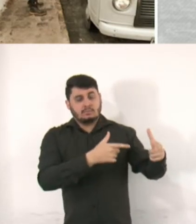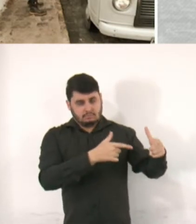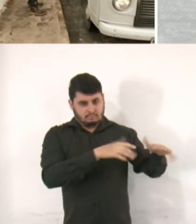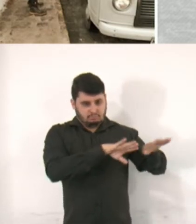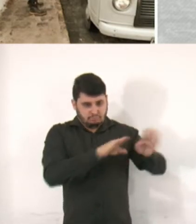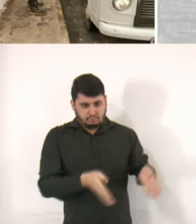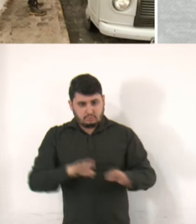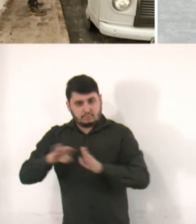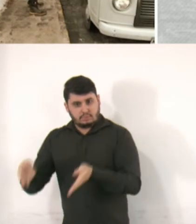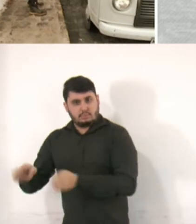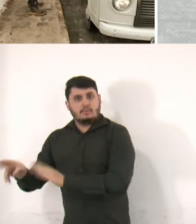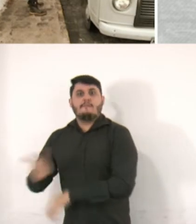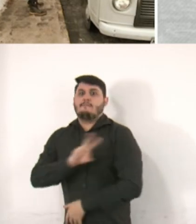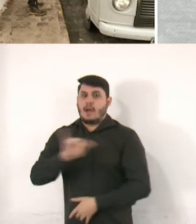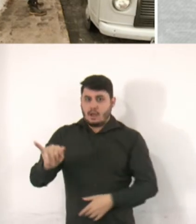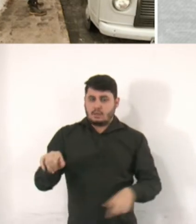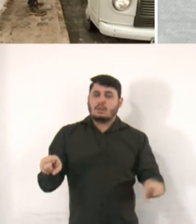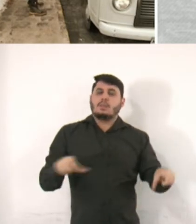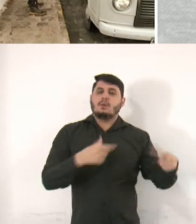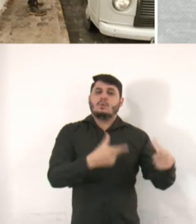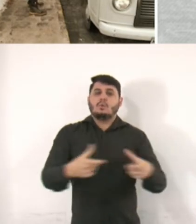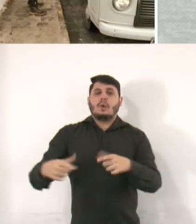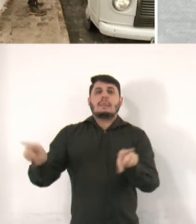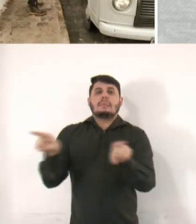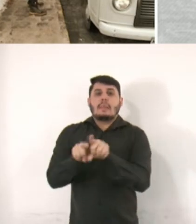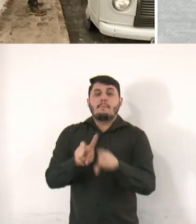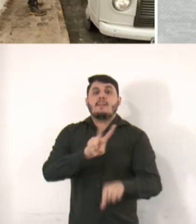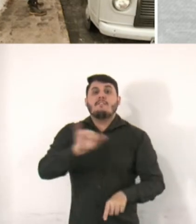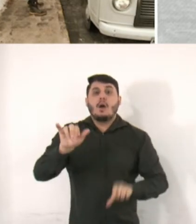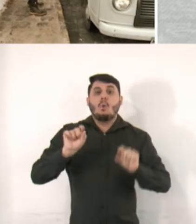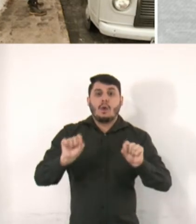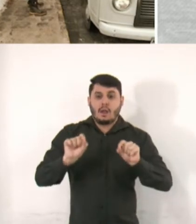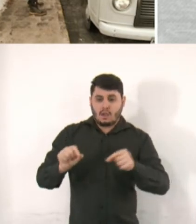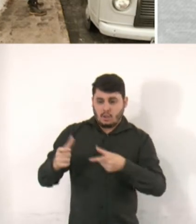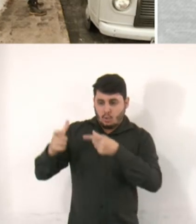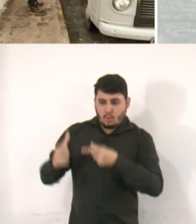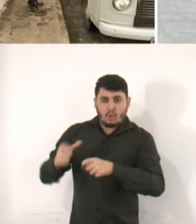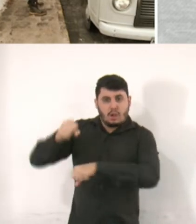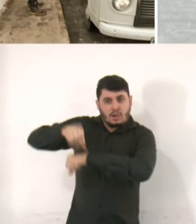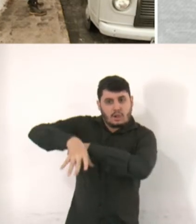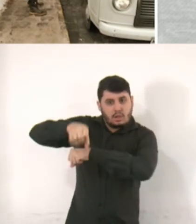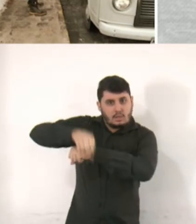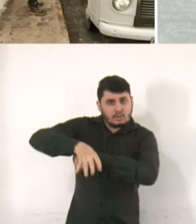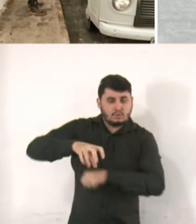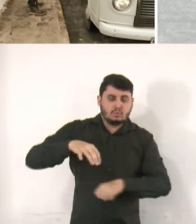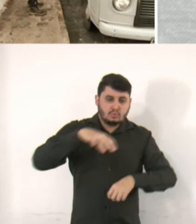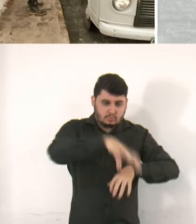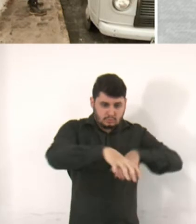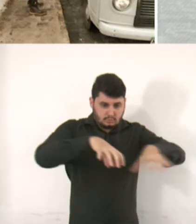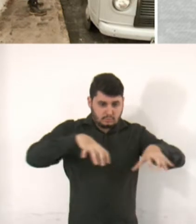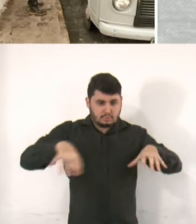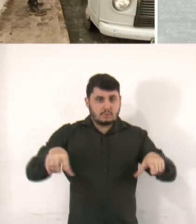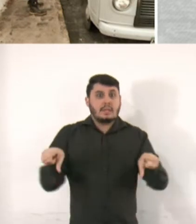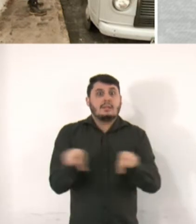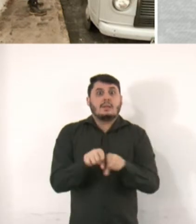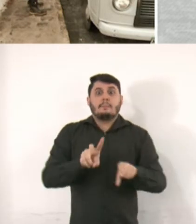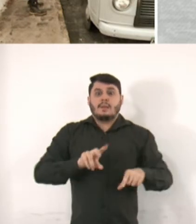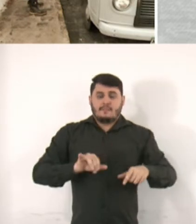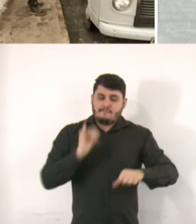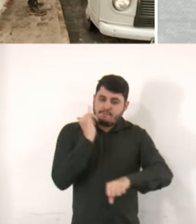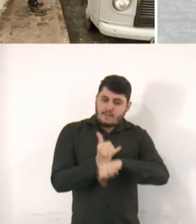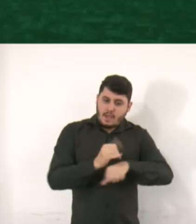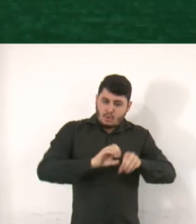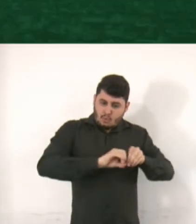de lixeiras nos postes, placas de identificação, sinalização e nos corrimãos e